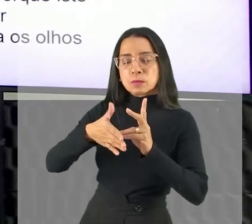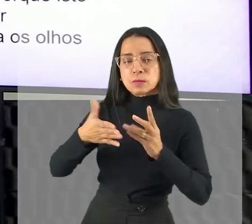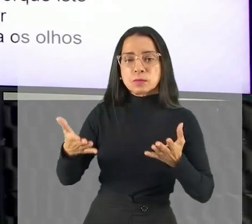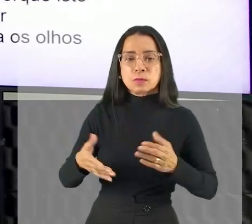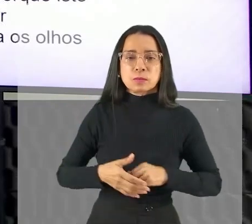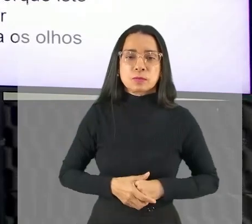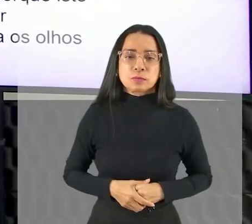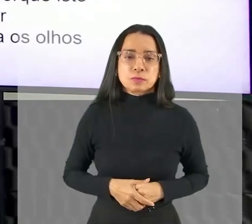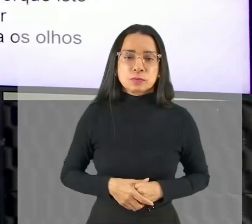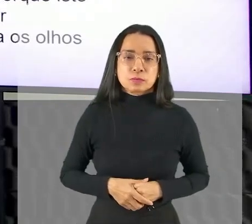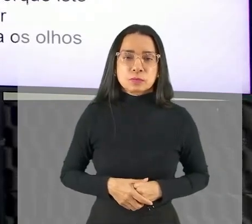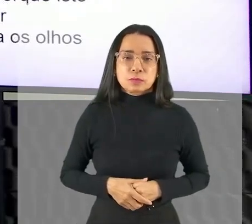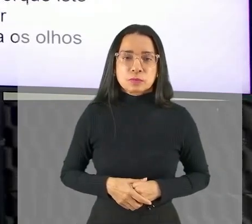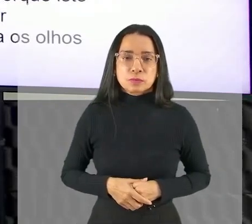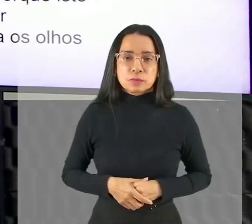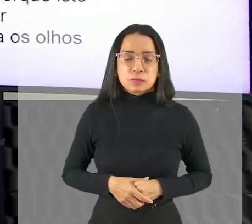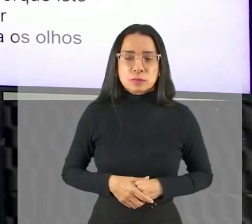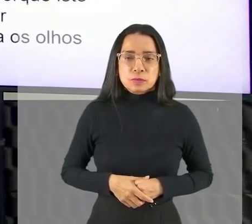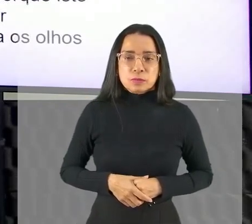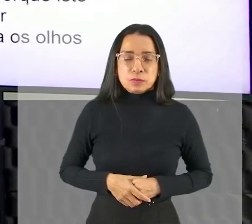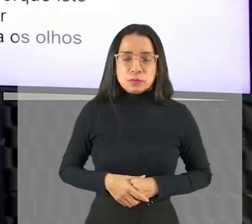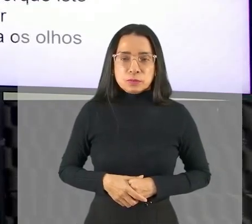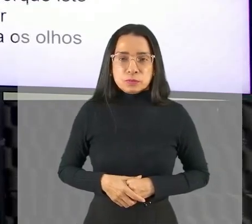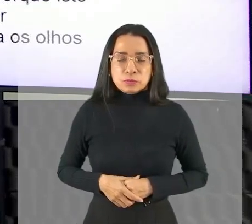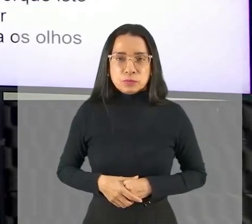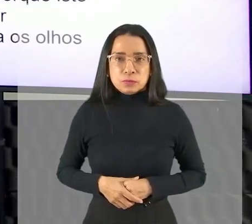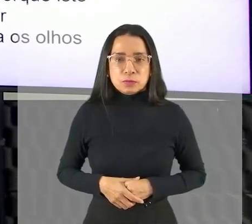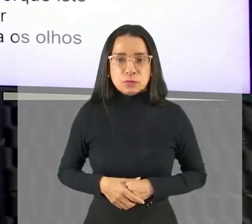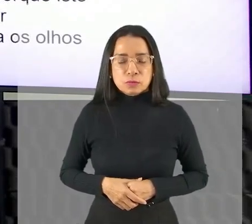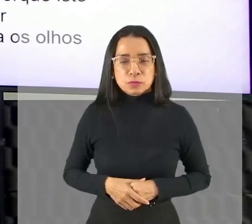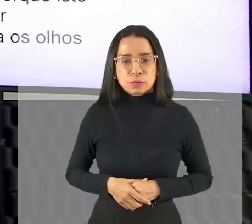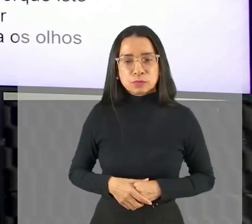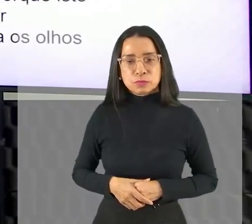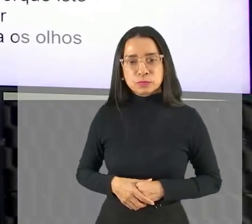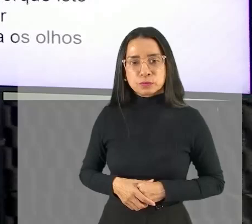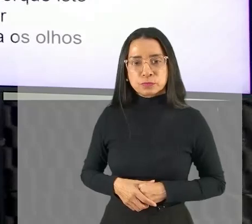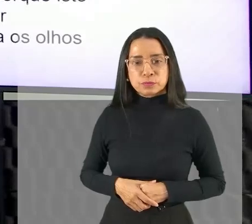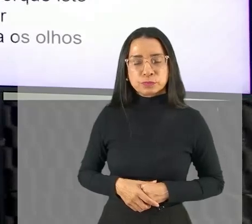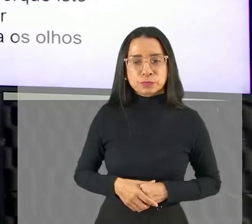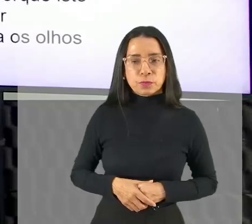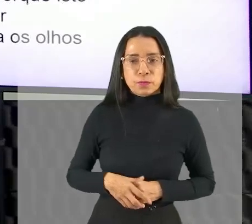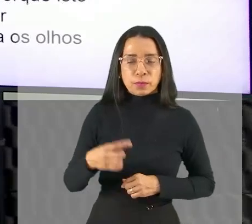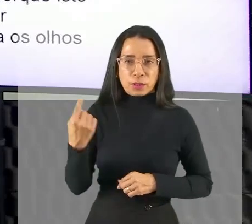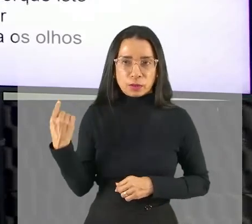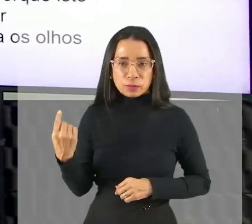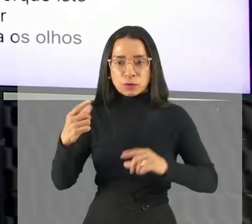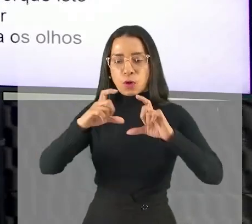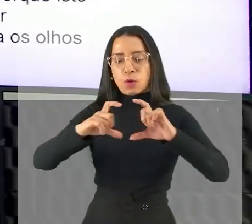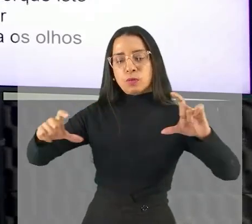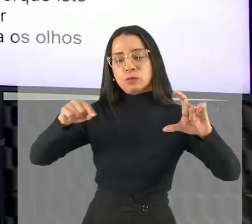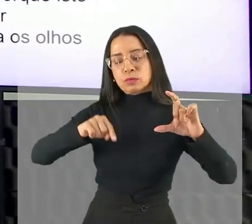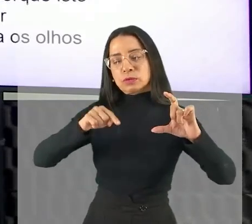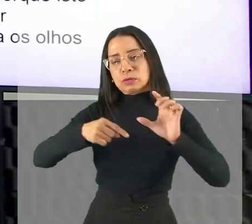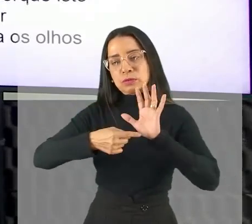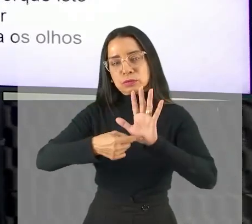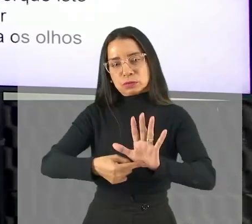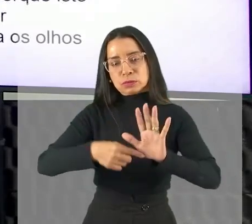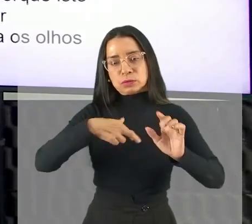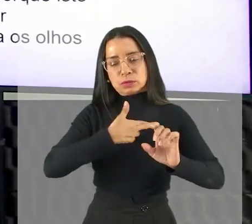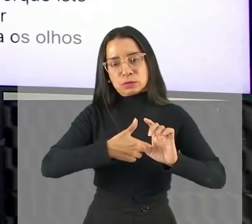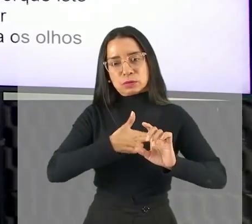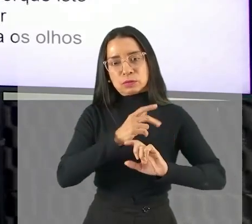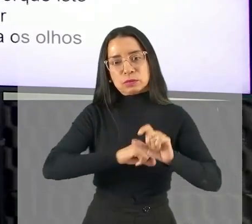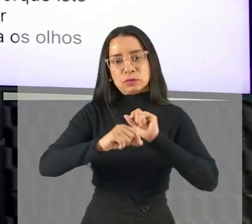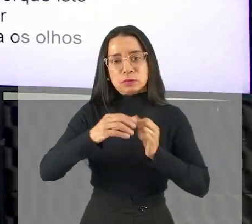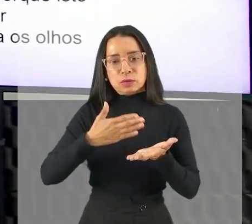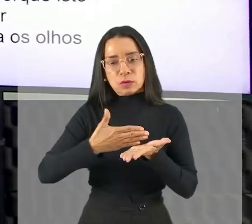A gente vai trazer mais um trecho, né? Tratando um pouquinho, na verdade, ainda dessa perspectiva do romantismo. E aí a gente